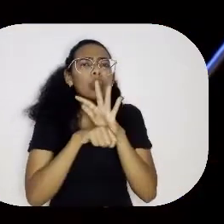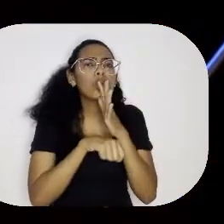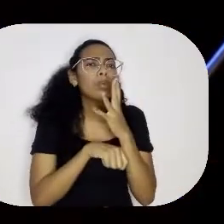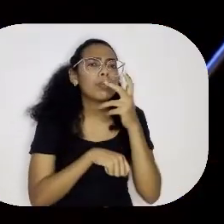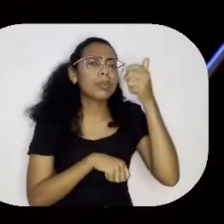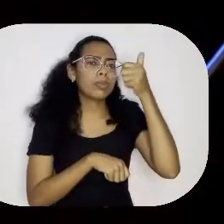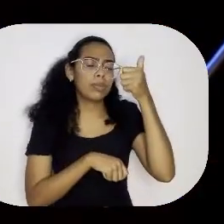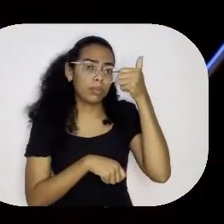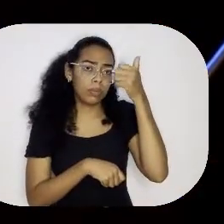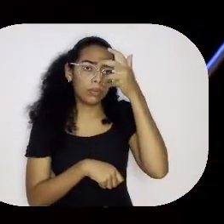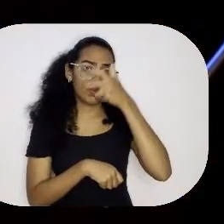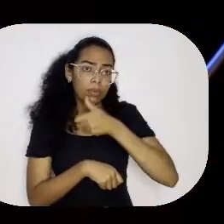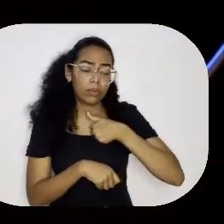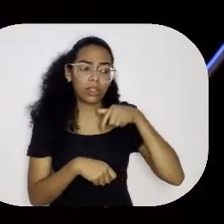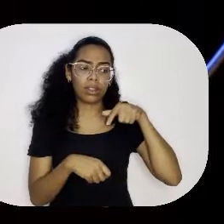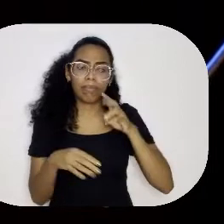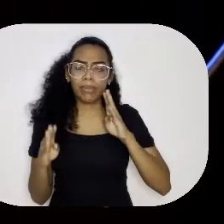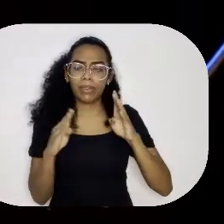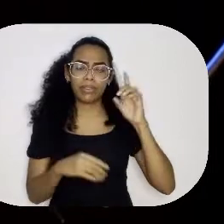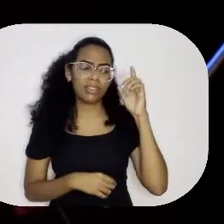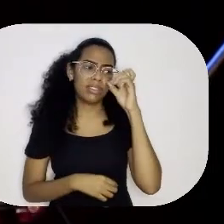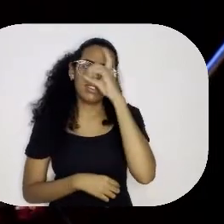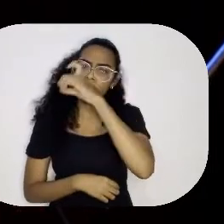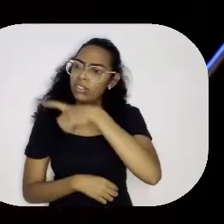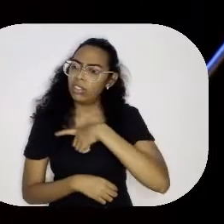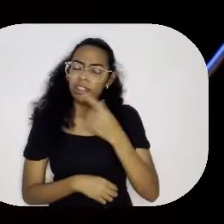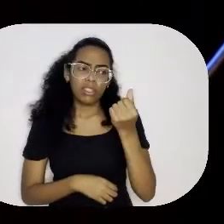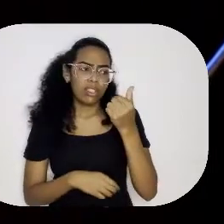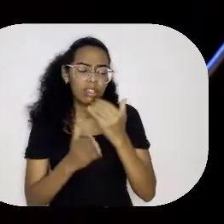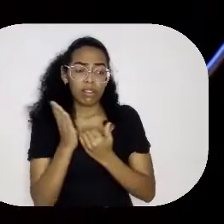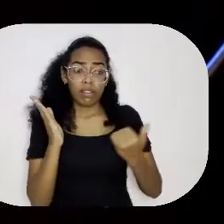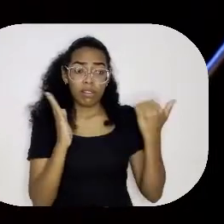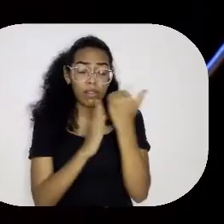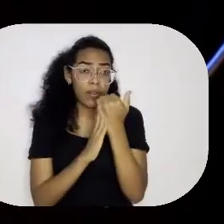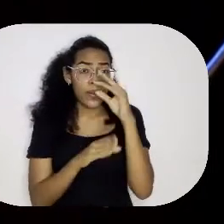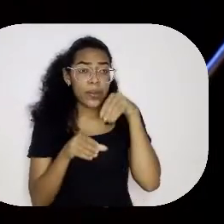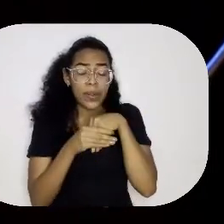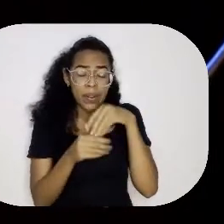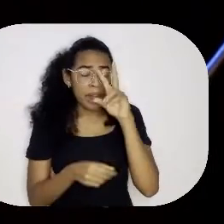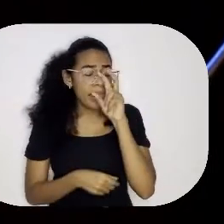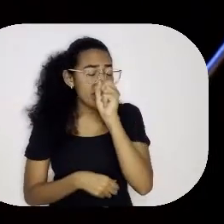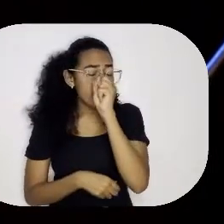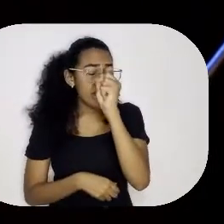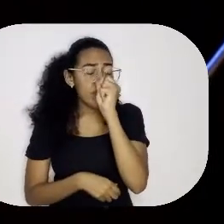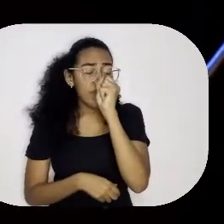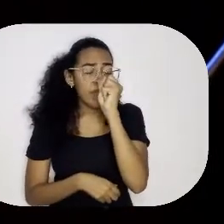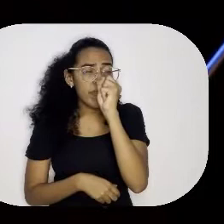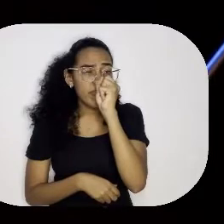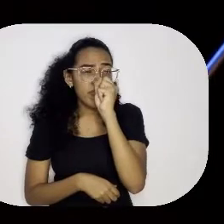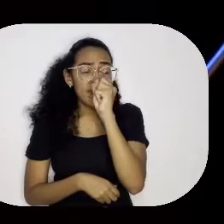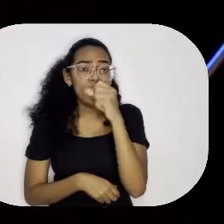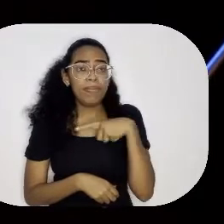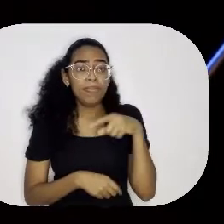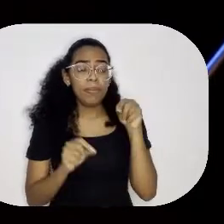assim, de contemplação e de valorização da natureza, né? Nesses tempos tão difíceis, onde a grana prevalece sempre sobre o meio